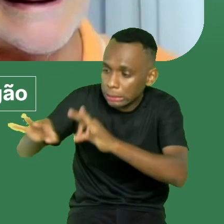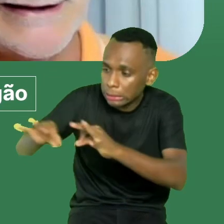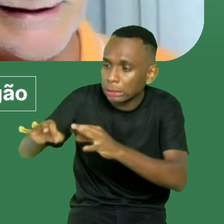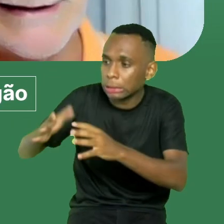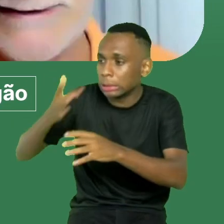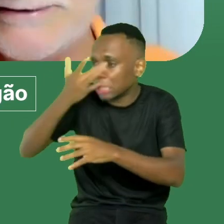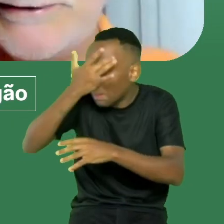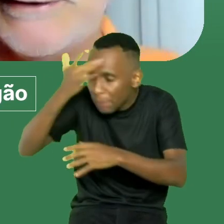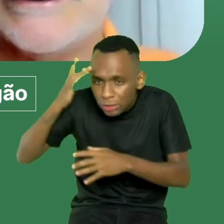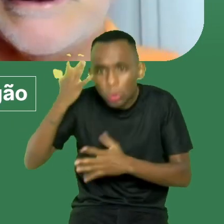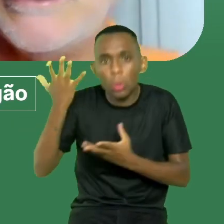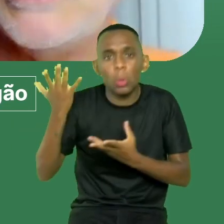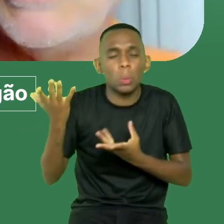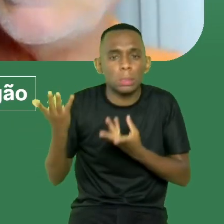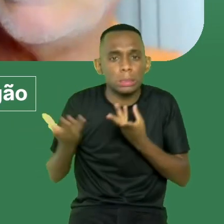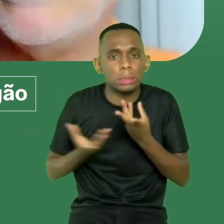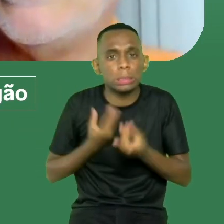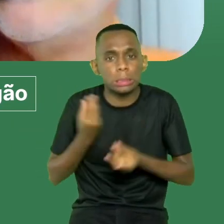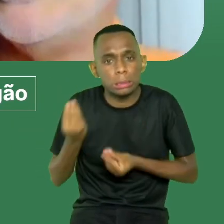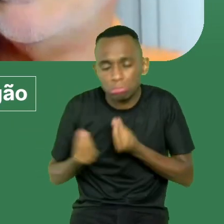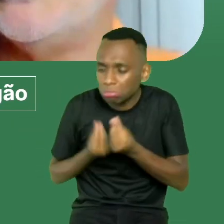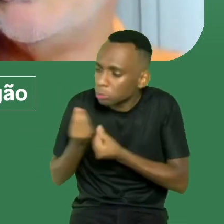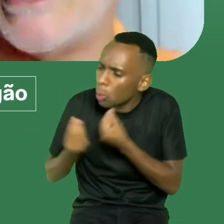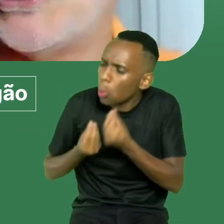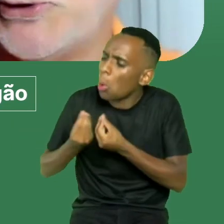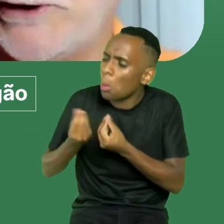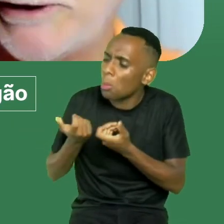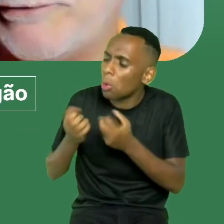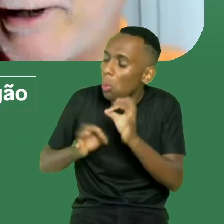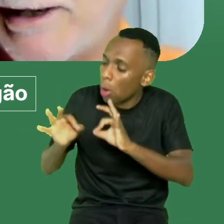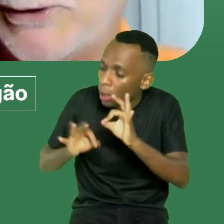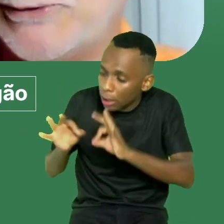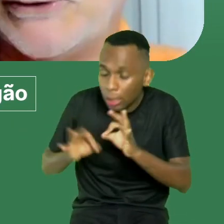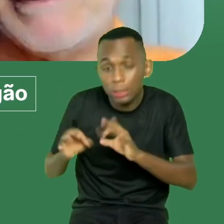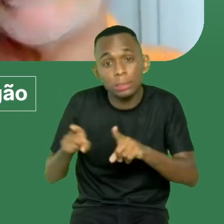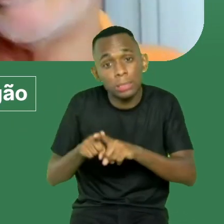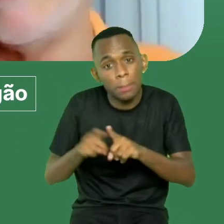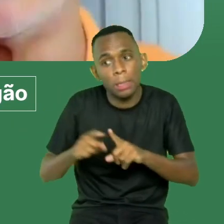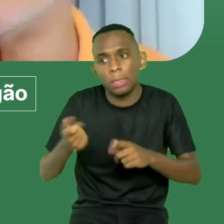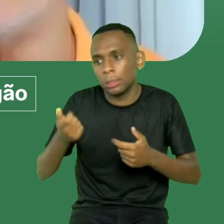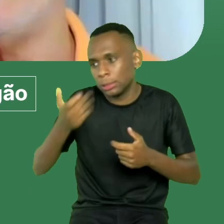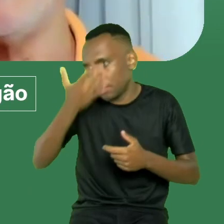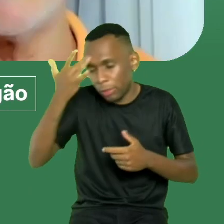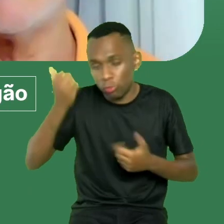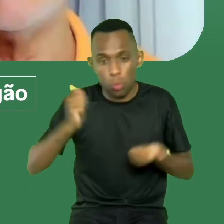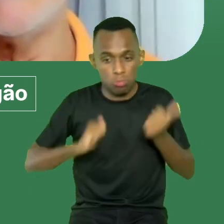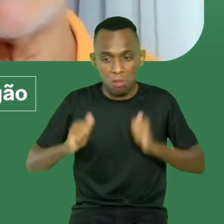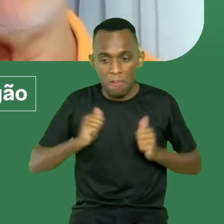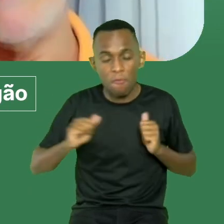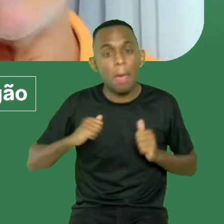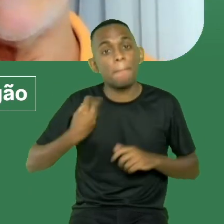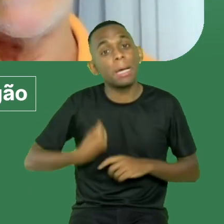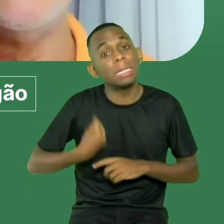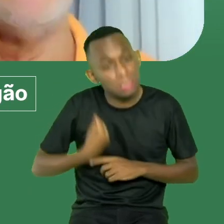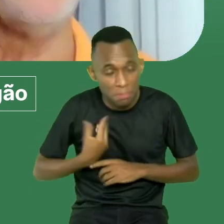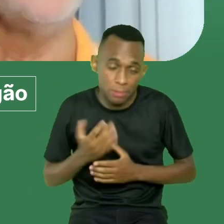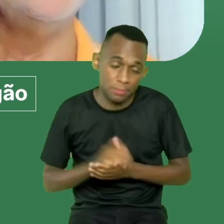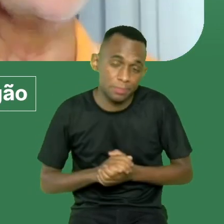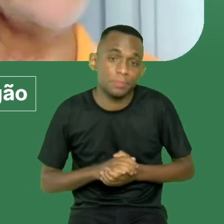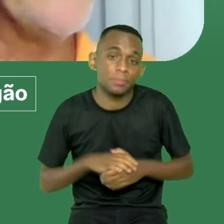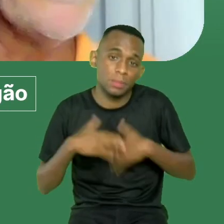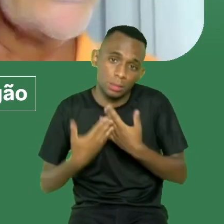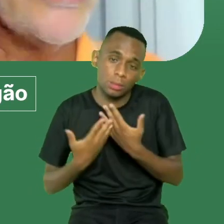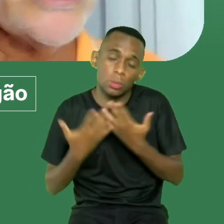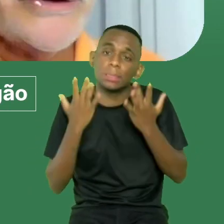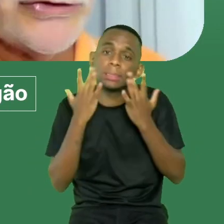personagens, enfim, os atores que farão os personagens. E essa peça